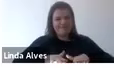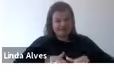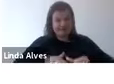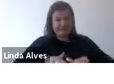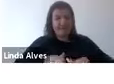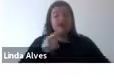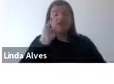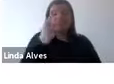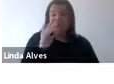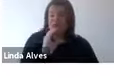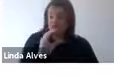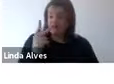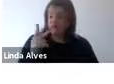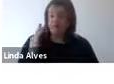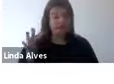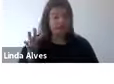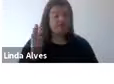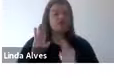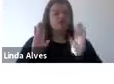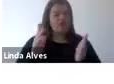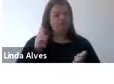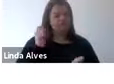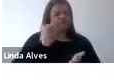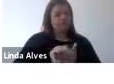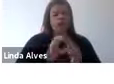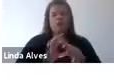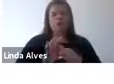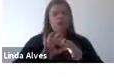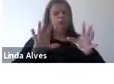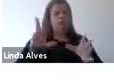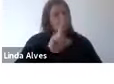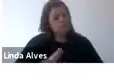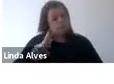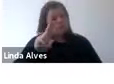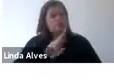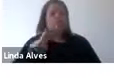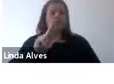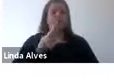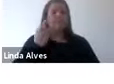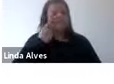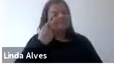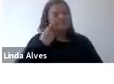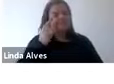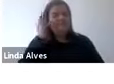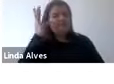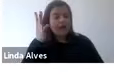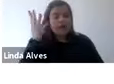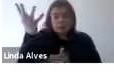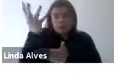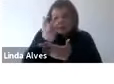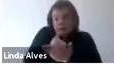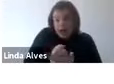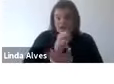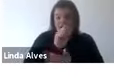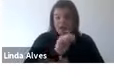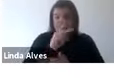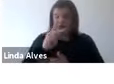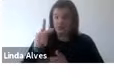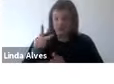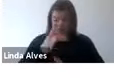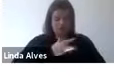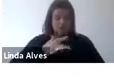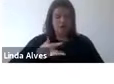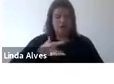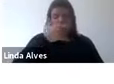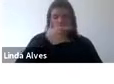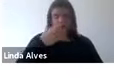O seu CPF já está autorizado a utilizar o serviço. Veja como é fácil. Baixe o aplicativo Saúde 24